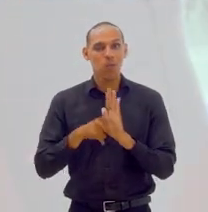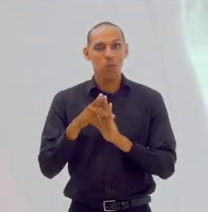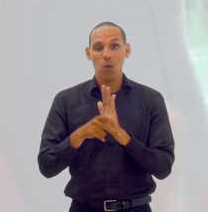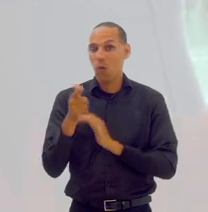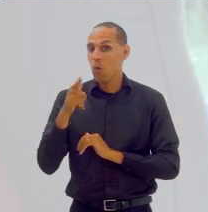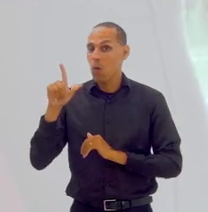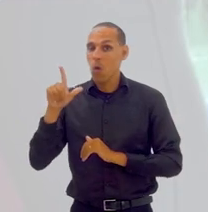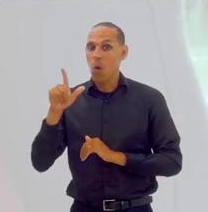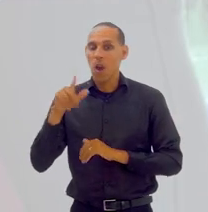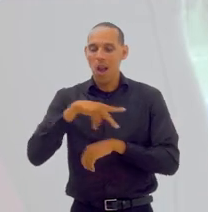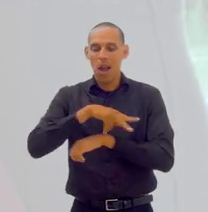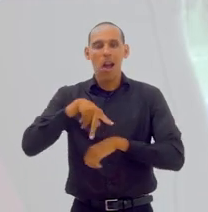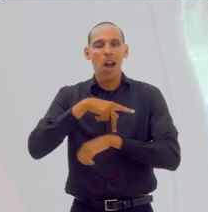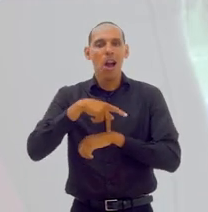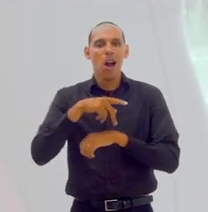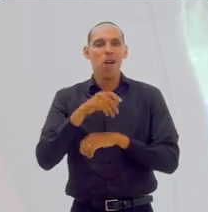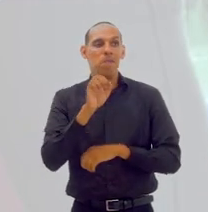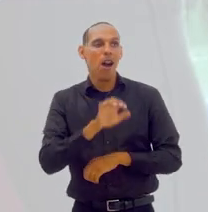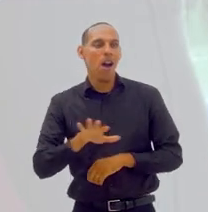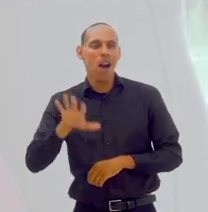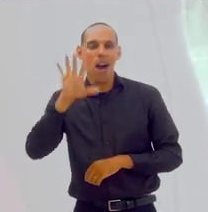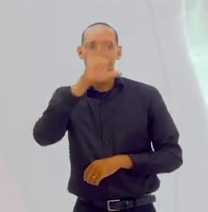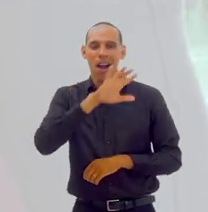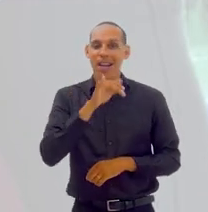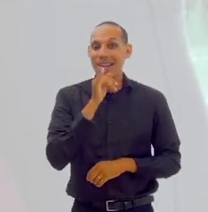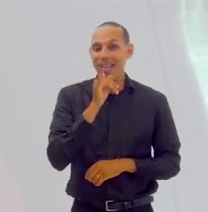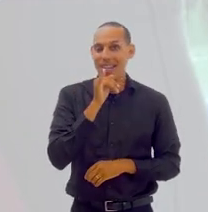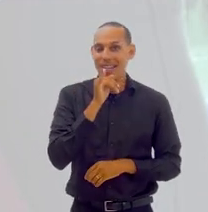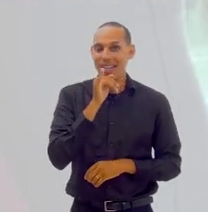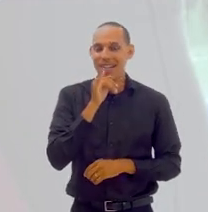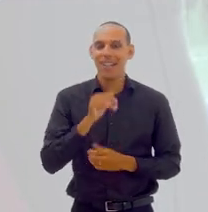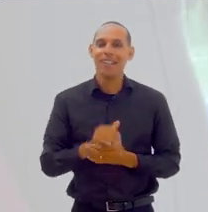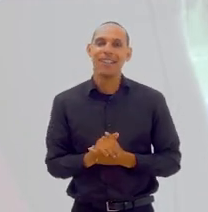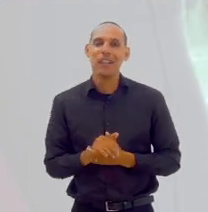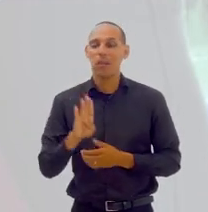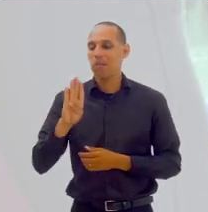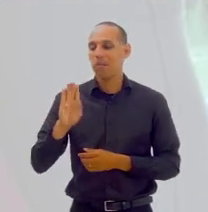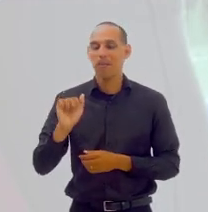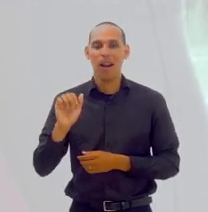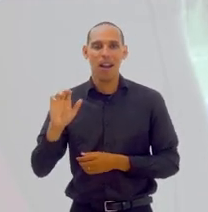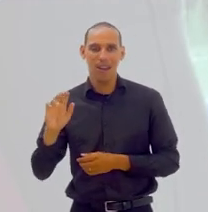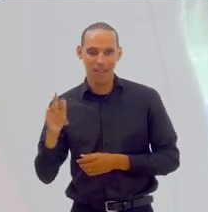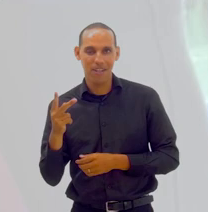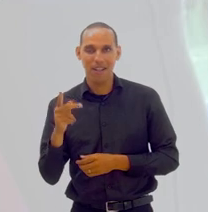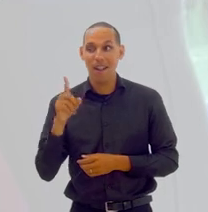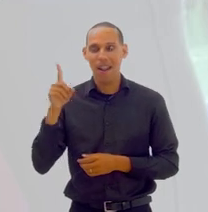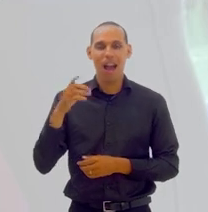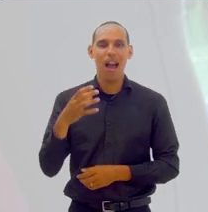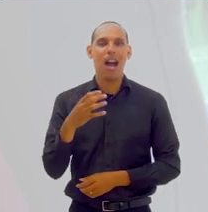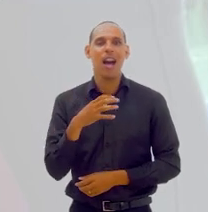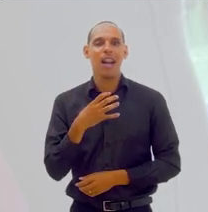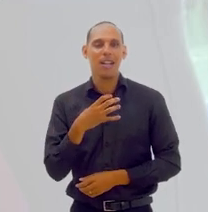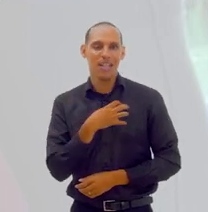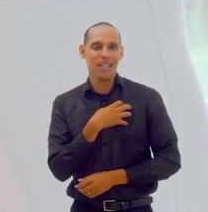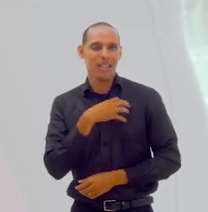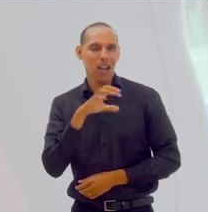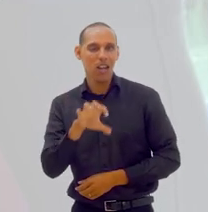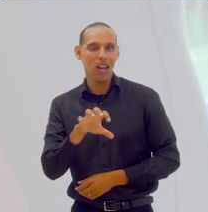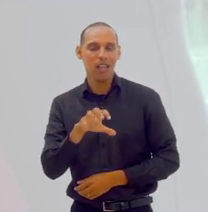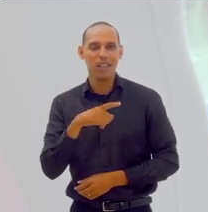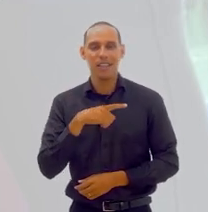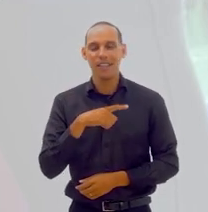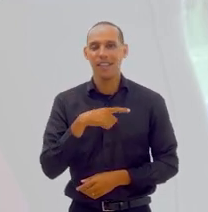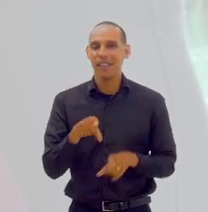que surgem em todo o país, eu cito, por exemplo, a Neu Gibá em Salvador, que é um projeto